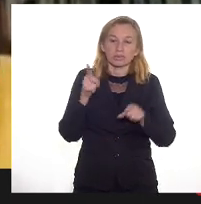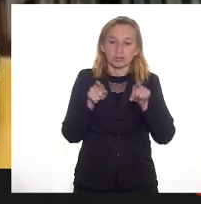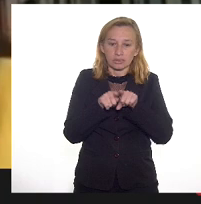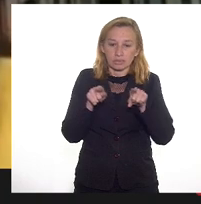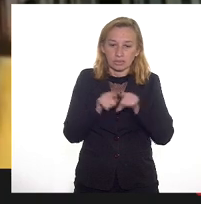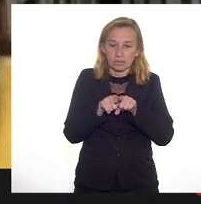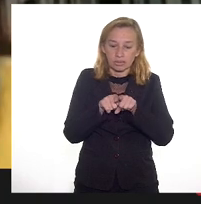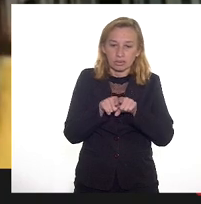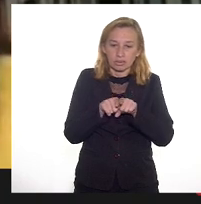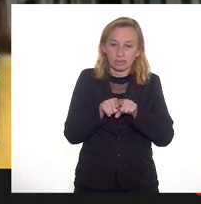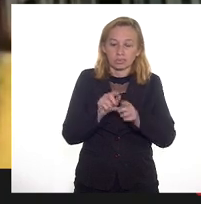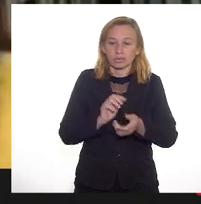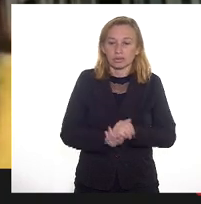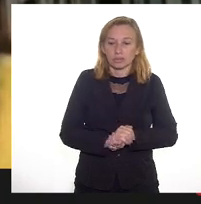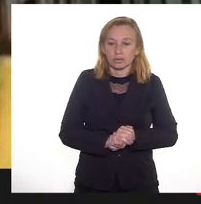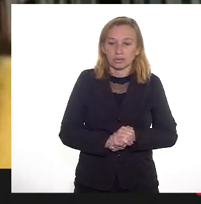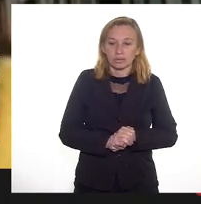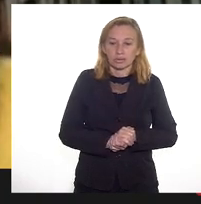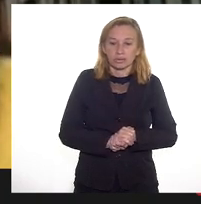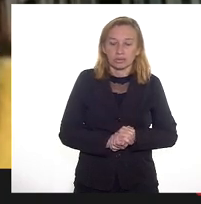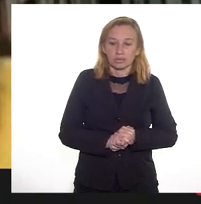da conversão